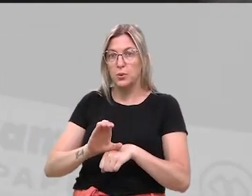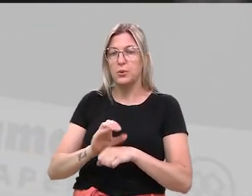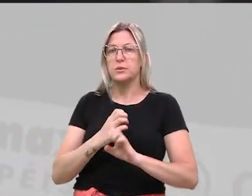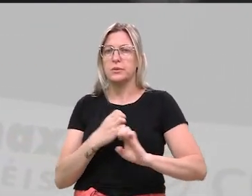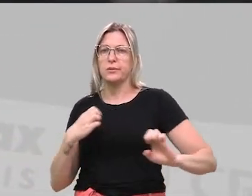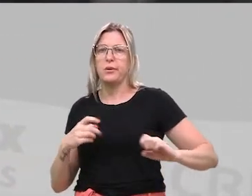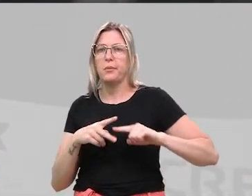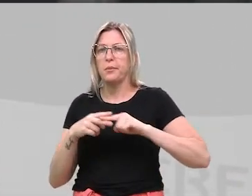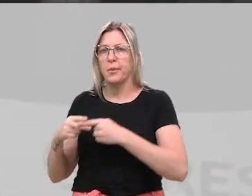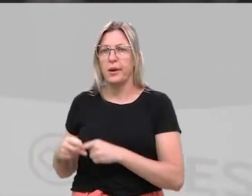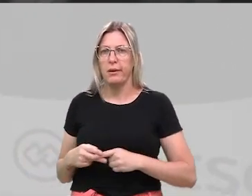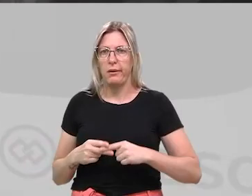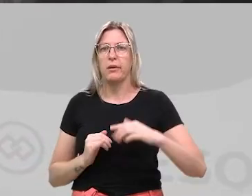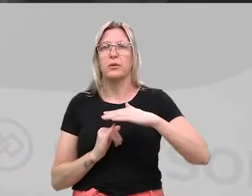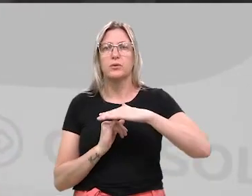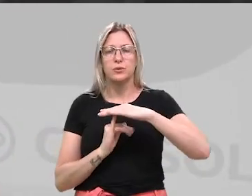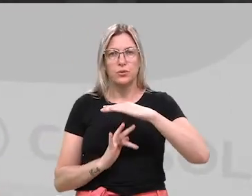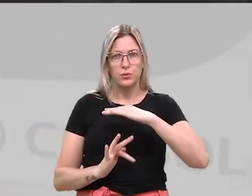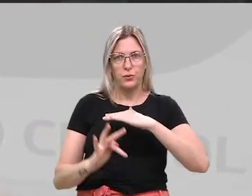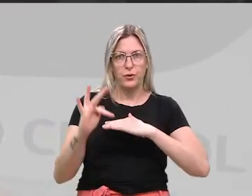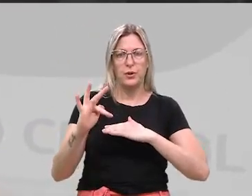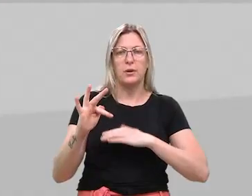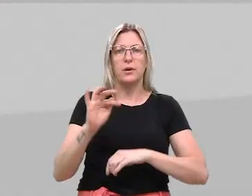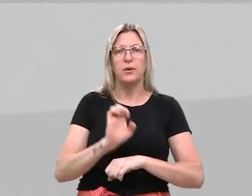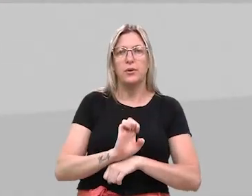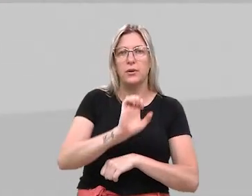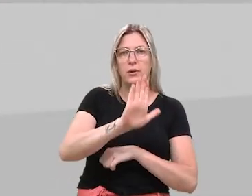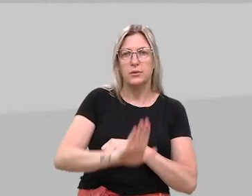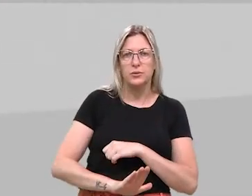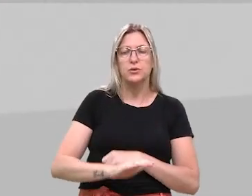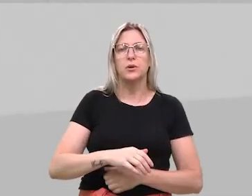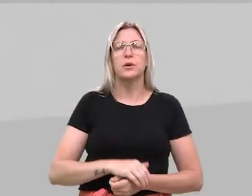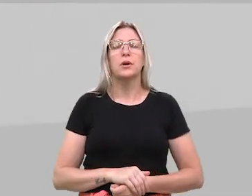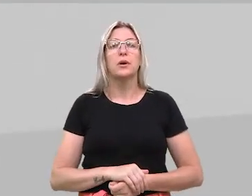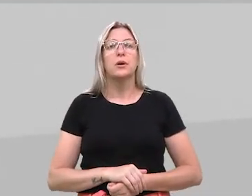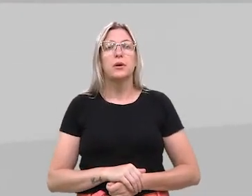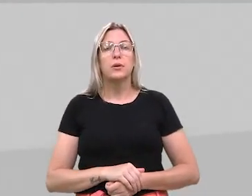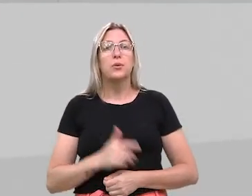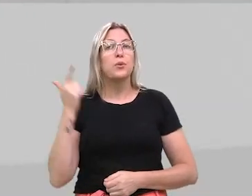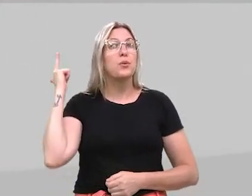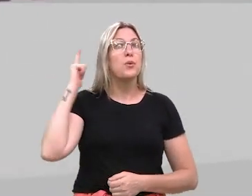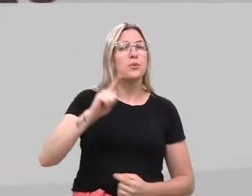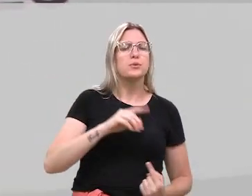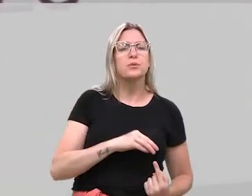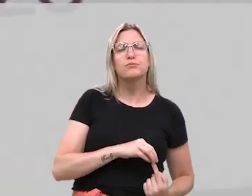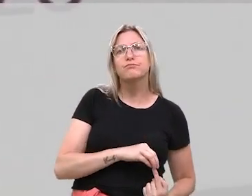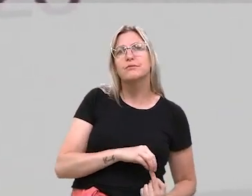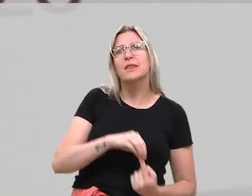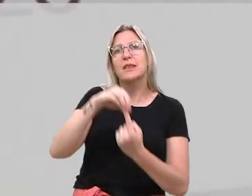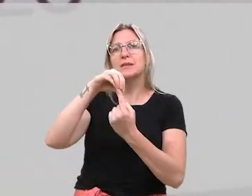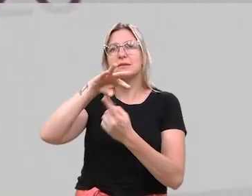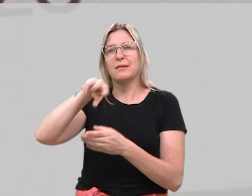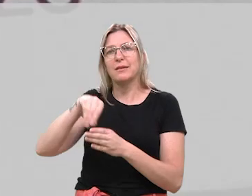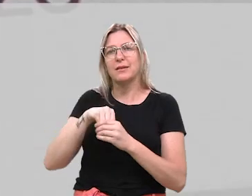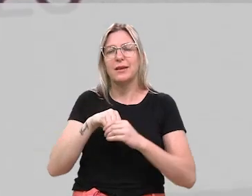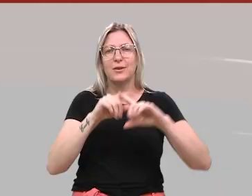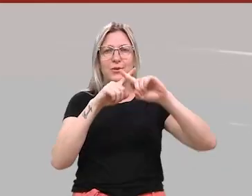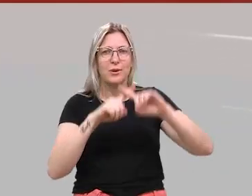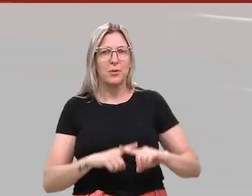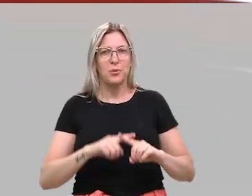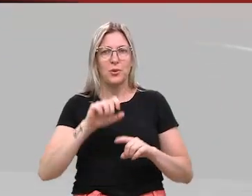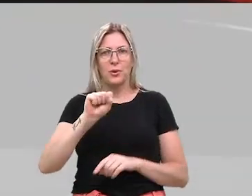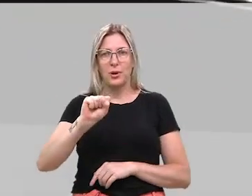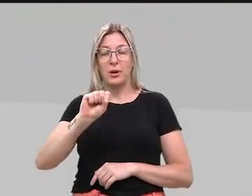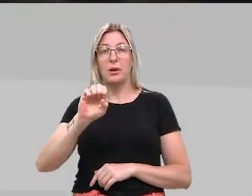Engenharia Mecânica do Instituto Federal de Educação, Ciência e Tecnologia do Rio Grande do Sul, conquistou lugar de destaque na Shell